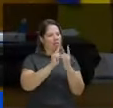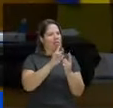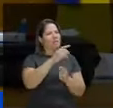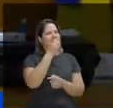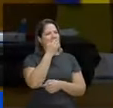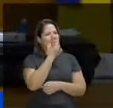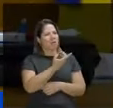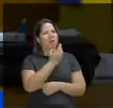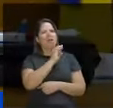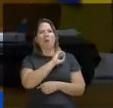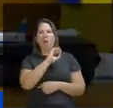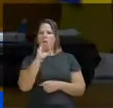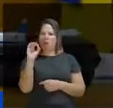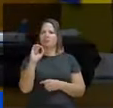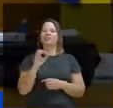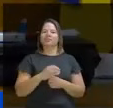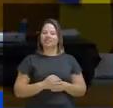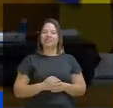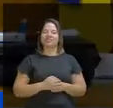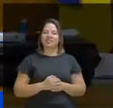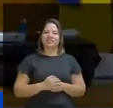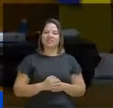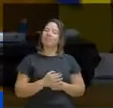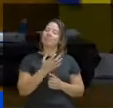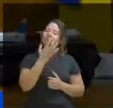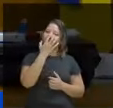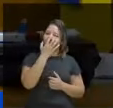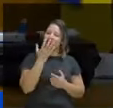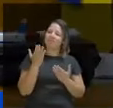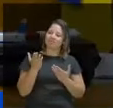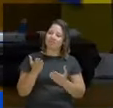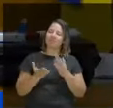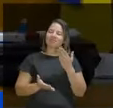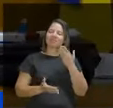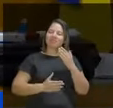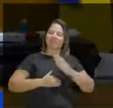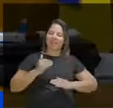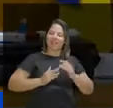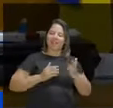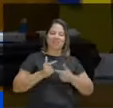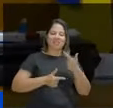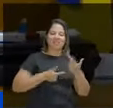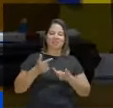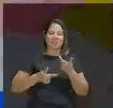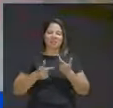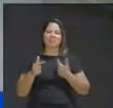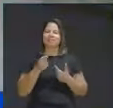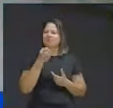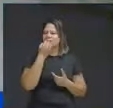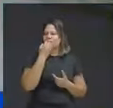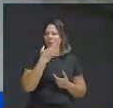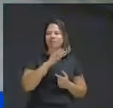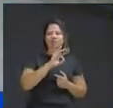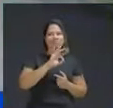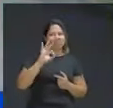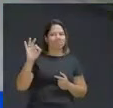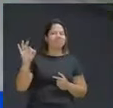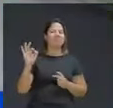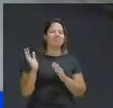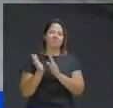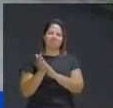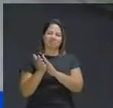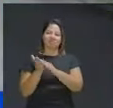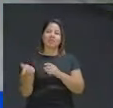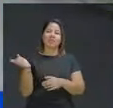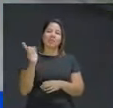e ótimo. Então, isso só reflete o trabalho que Vossa Excelência, a doutora Paula, tem realizado junto a esta unidade, né?